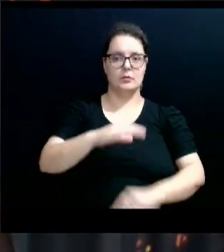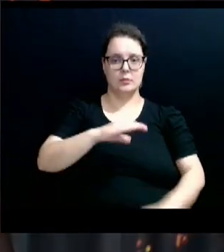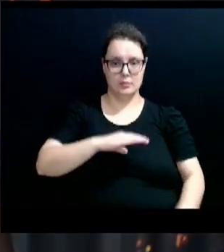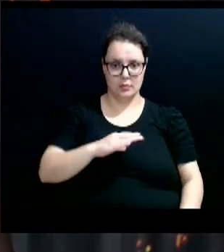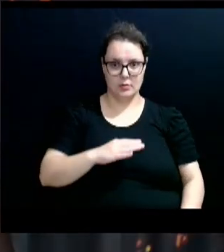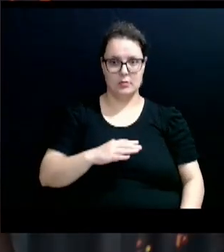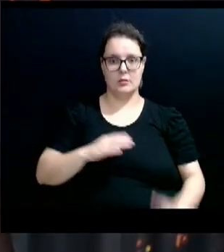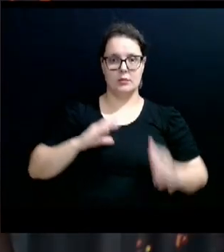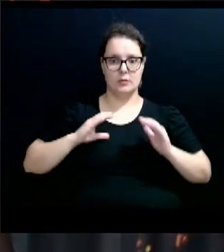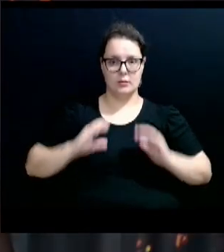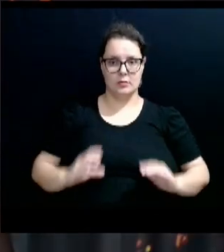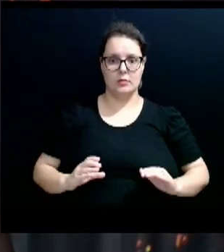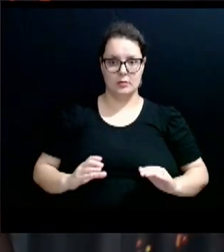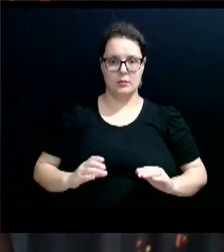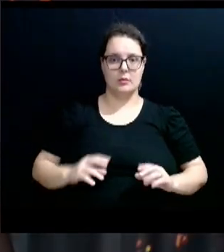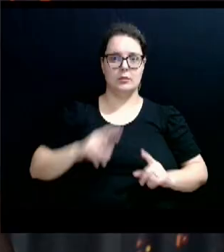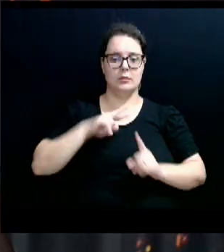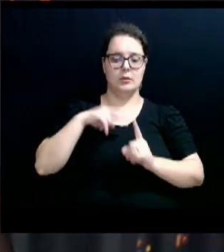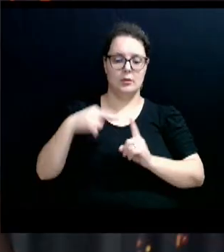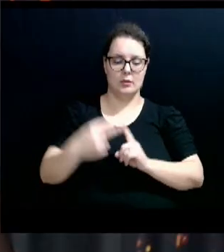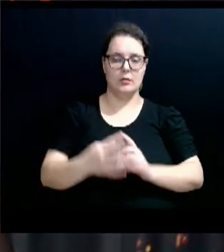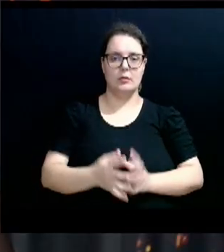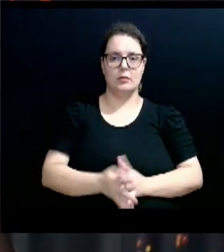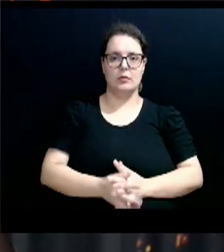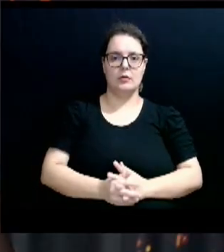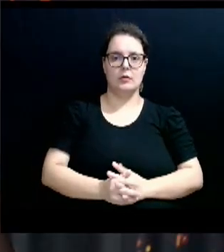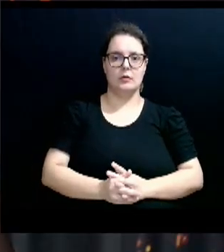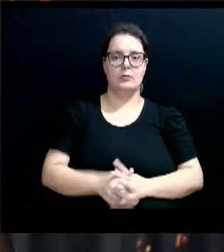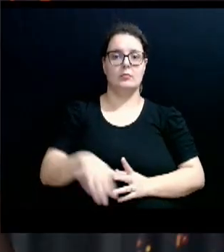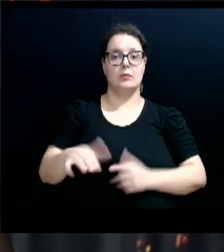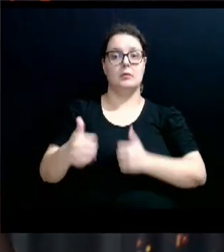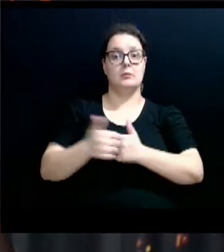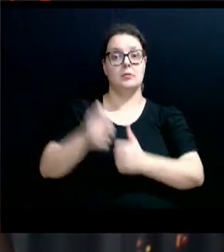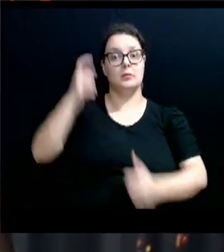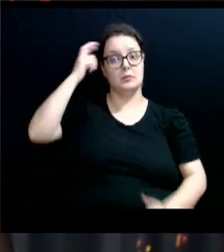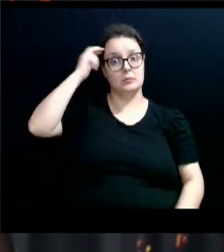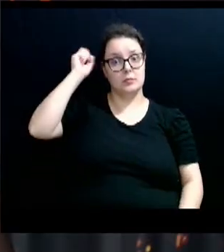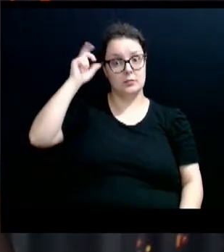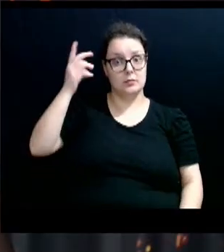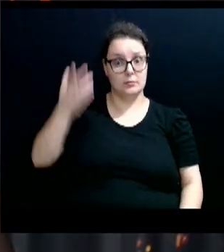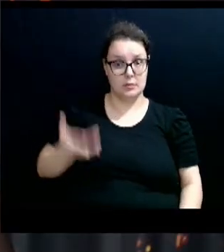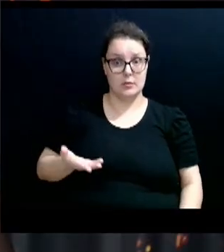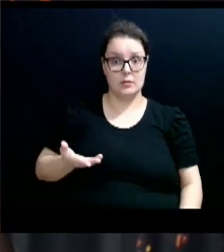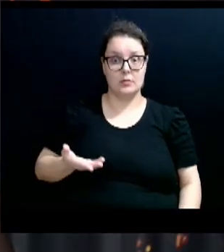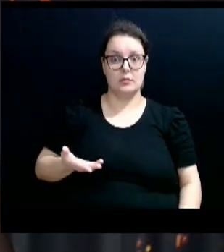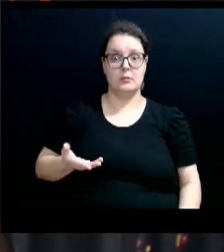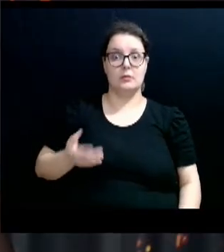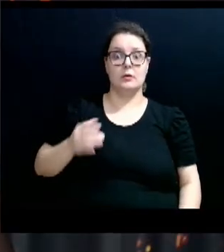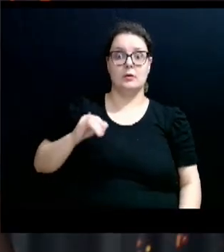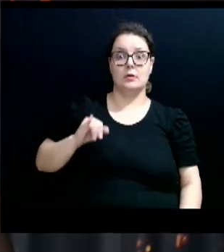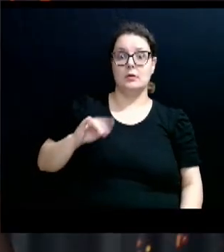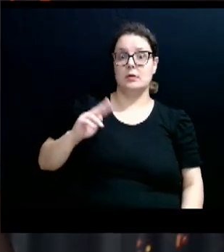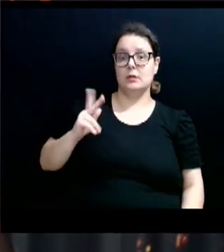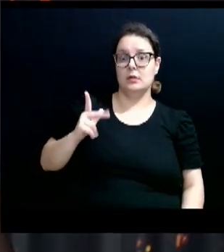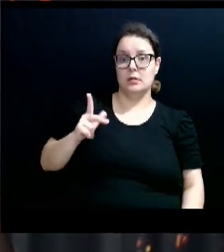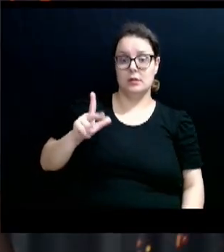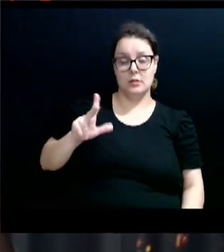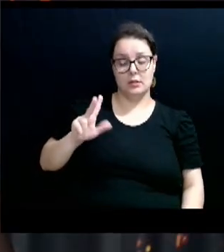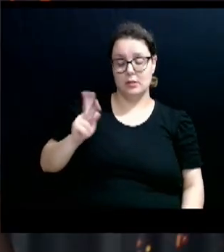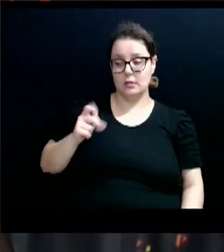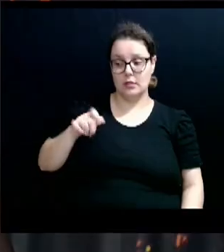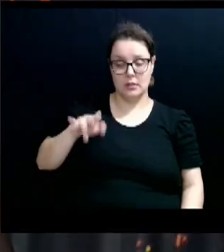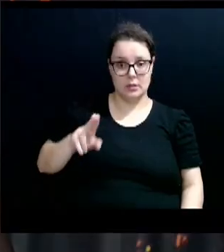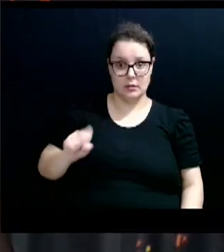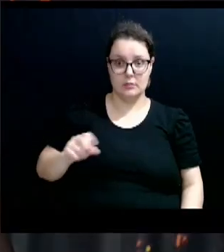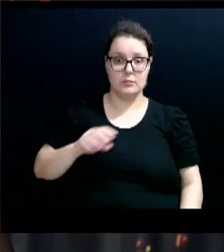numa perspectiva mais próximo dessa cultura. E para mim, Ilhéus, né, Itacaré, então são cidades mais